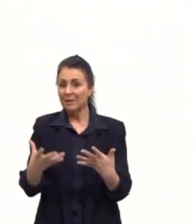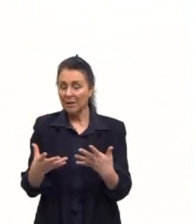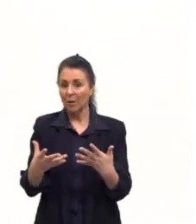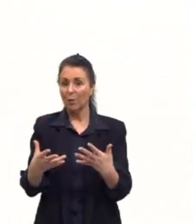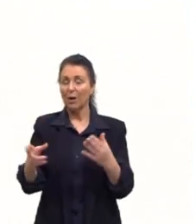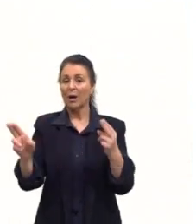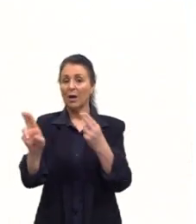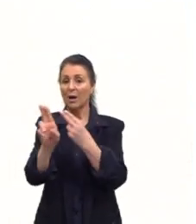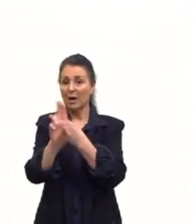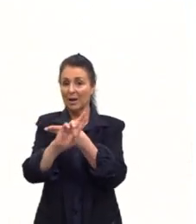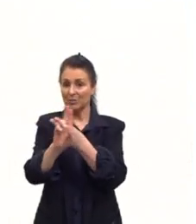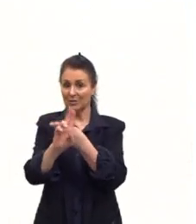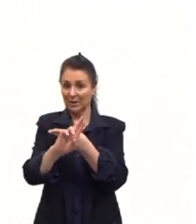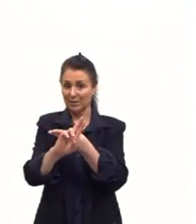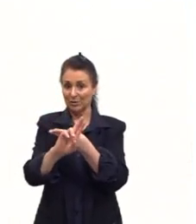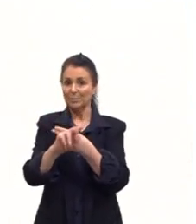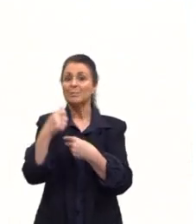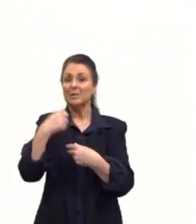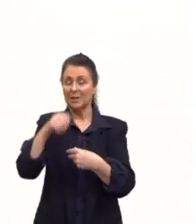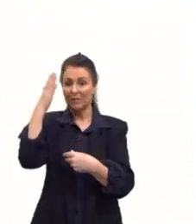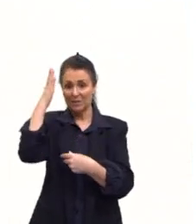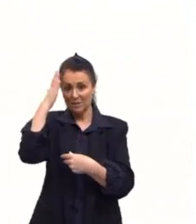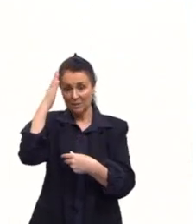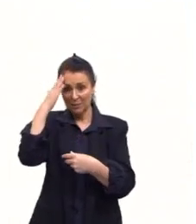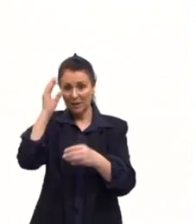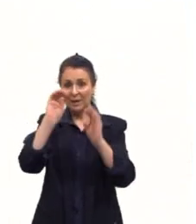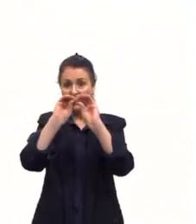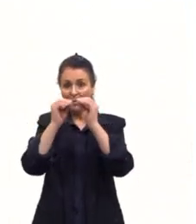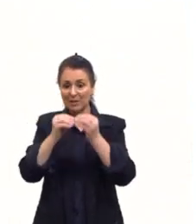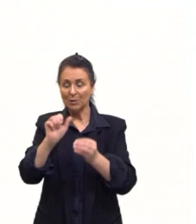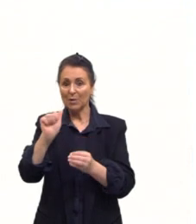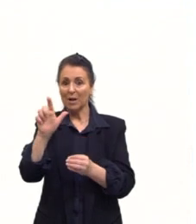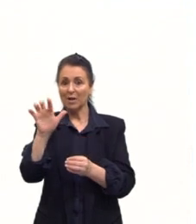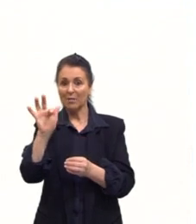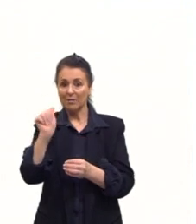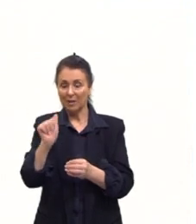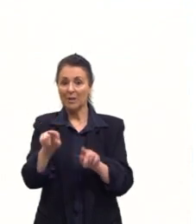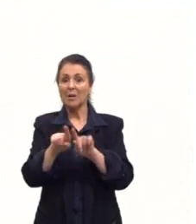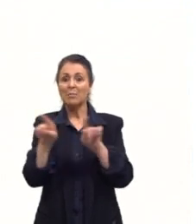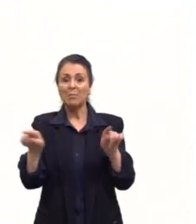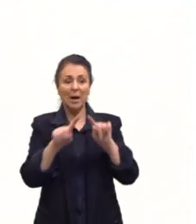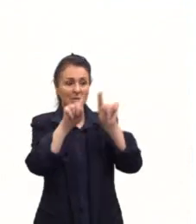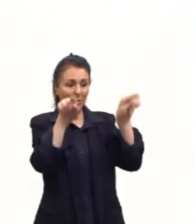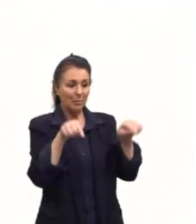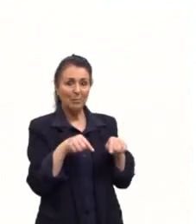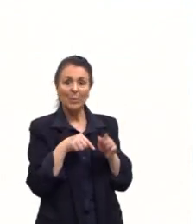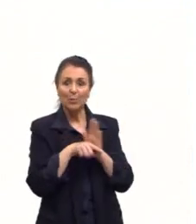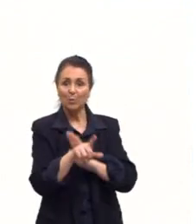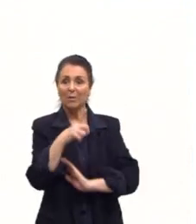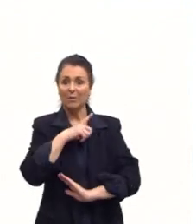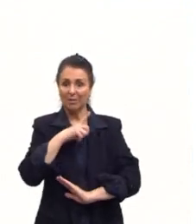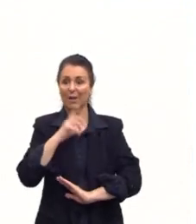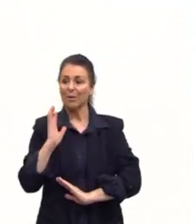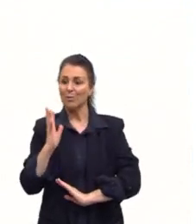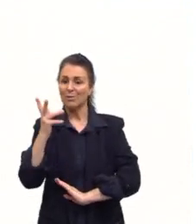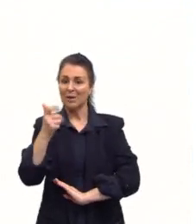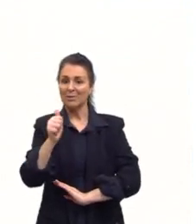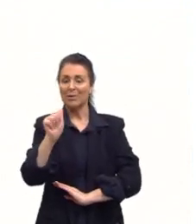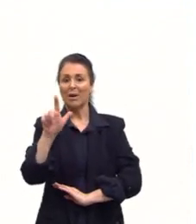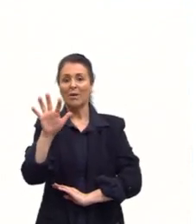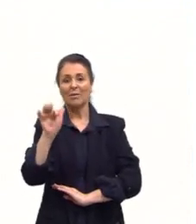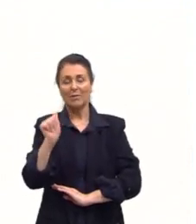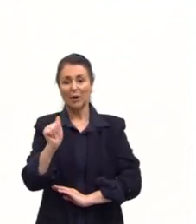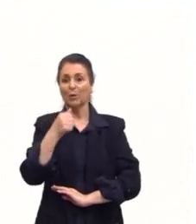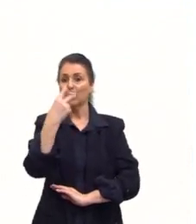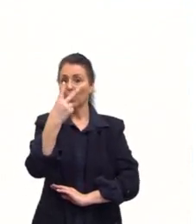verdade tinha que saber a questão da partícula Alfa mas o enunciado trazia esses dados né que a autora 2